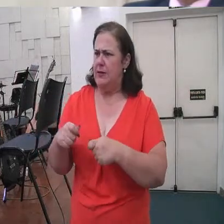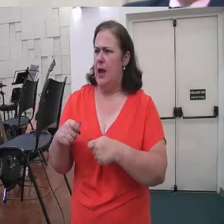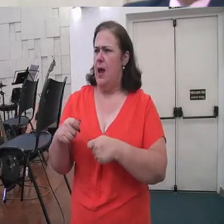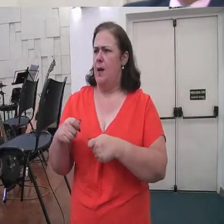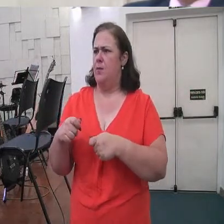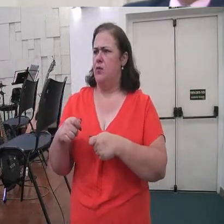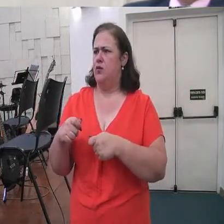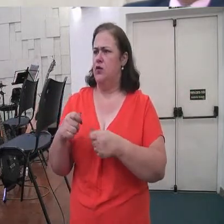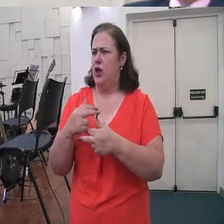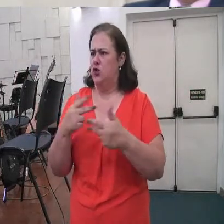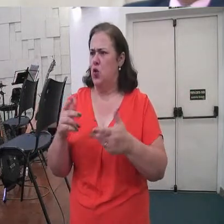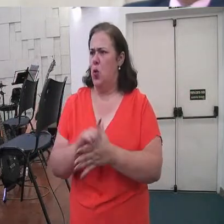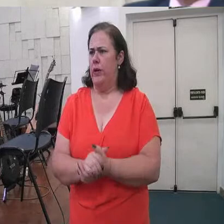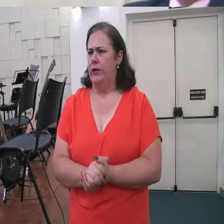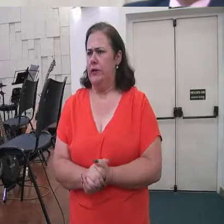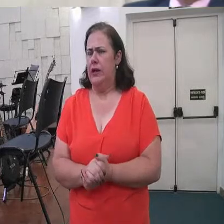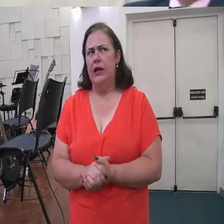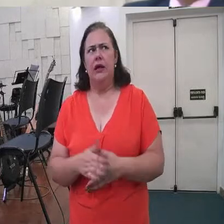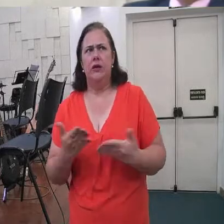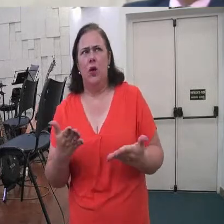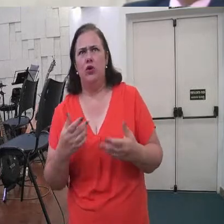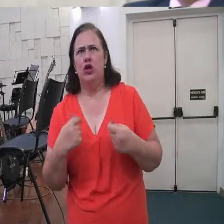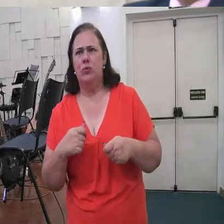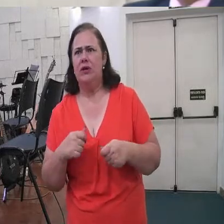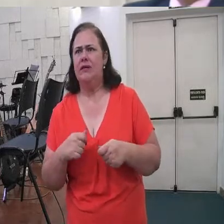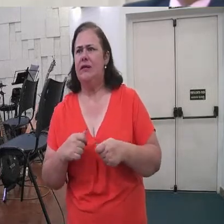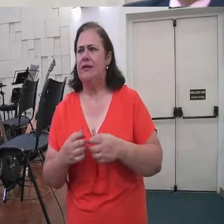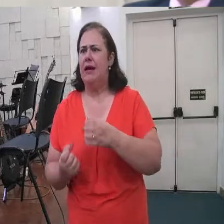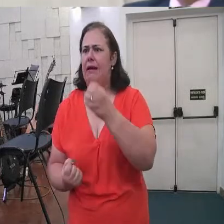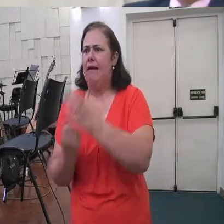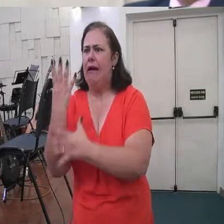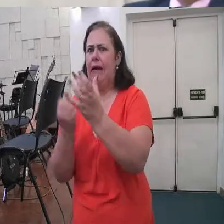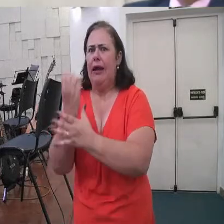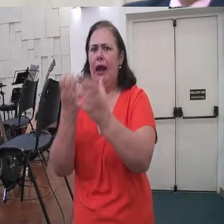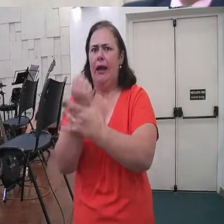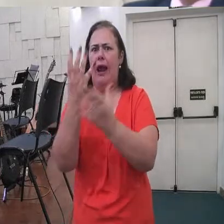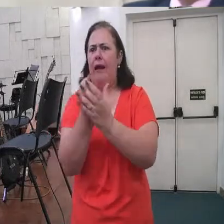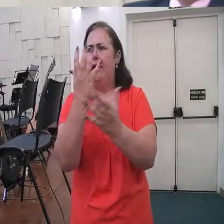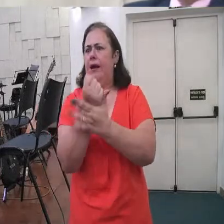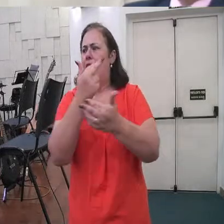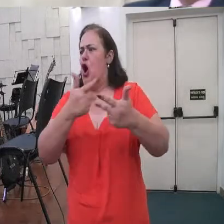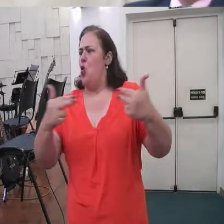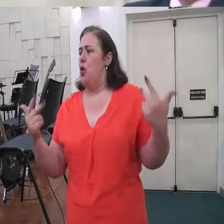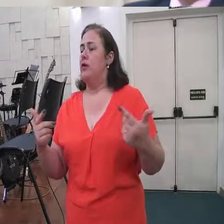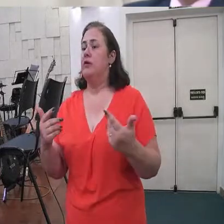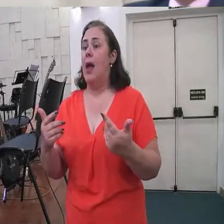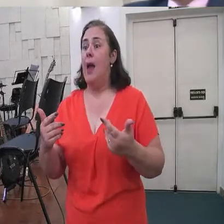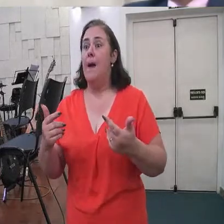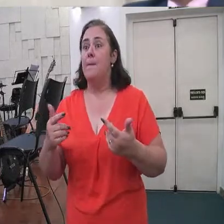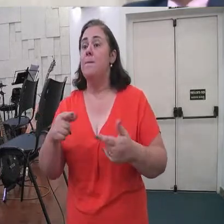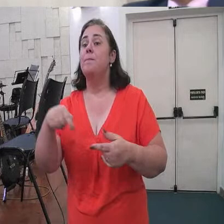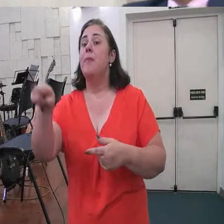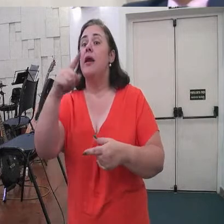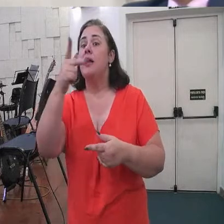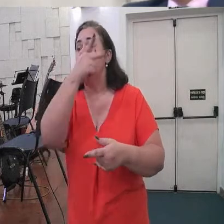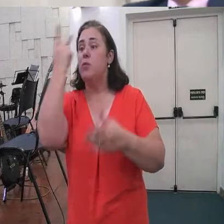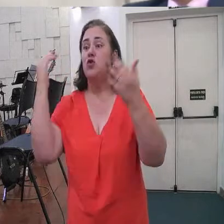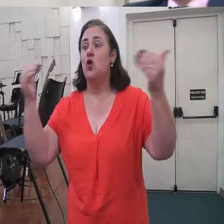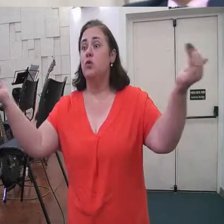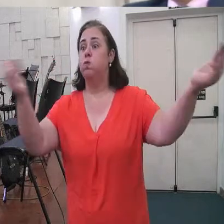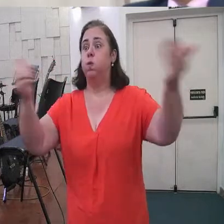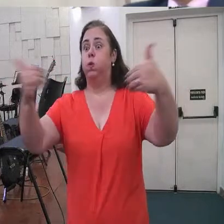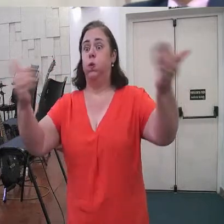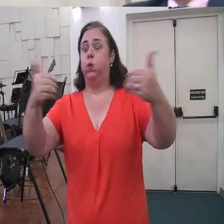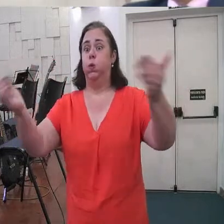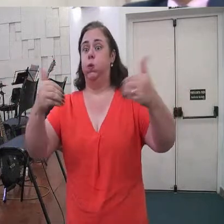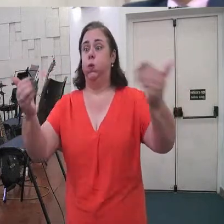mês. E aí começa-se a criar e vai criando uma série de subterfúgios para que as pessoas possam estar sempre indo